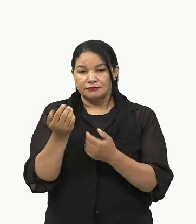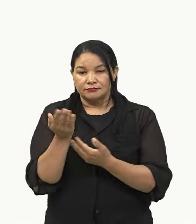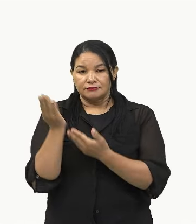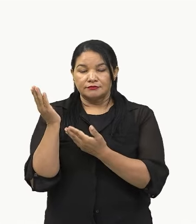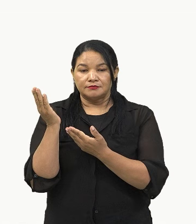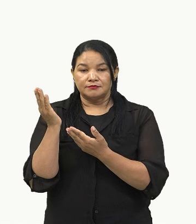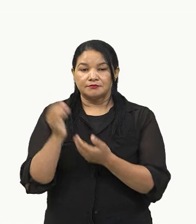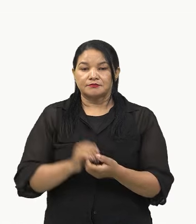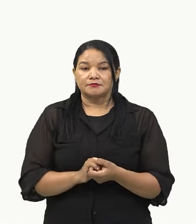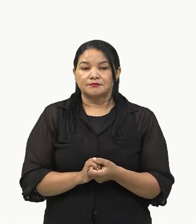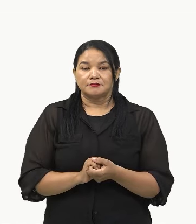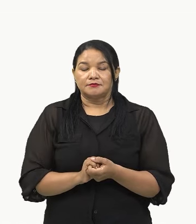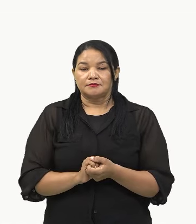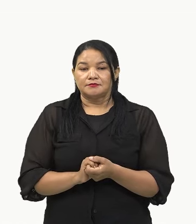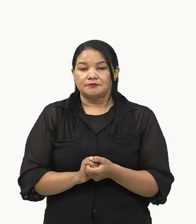tarde